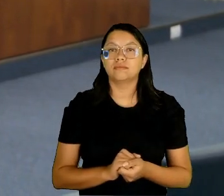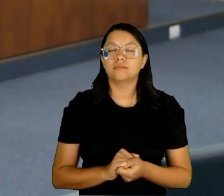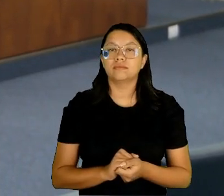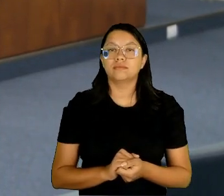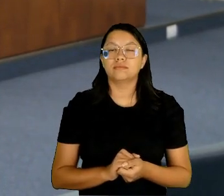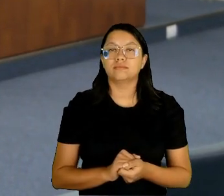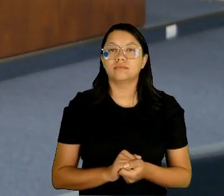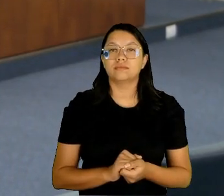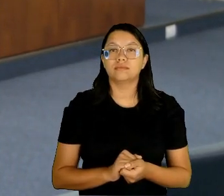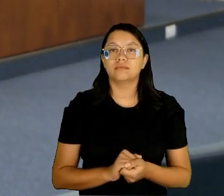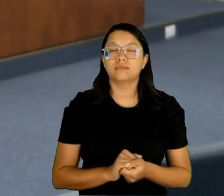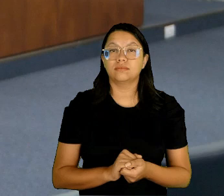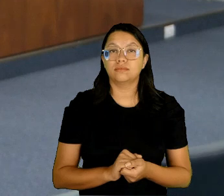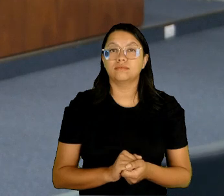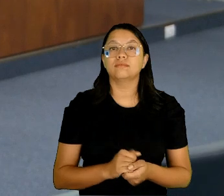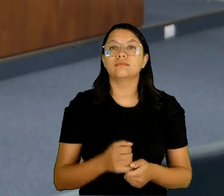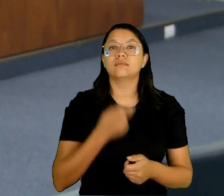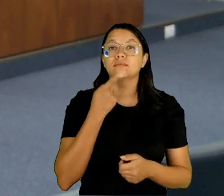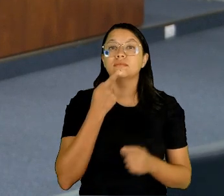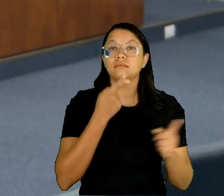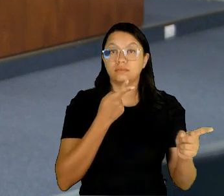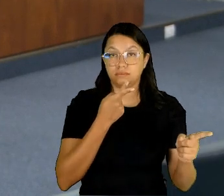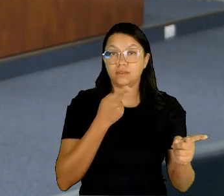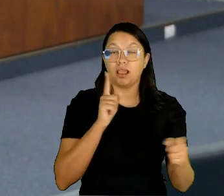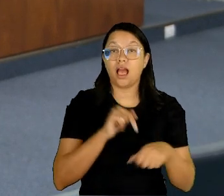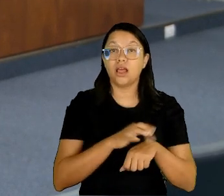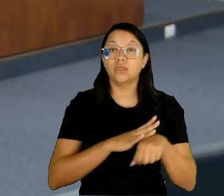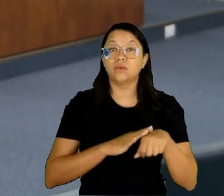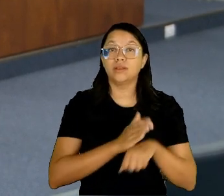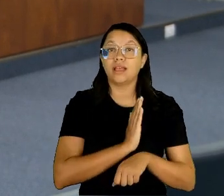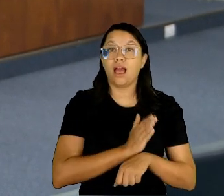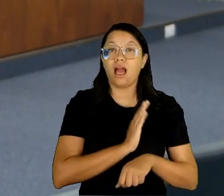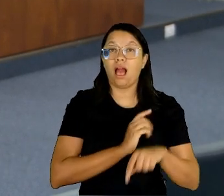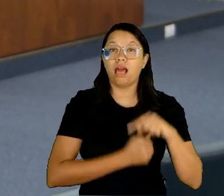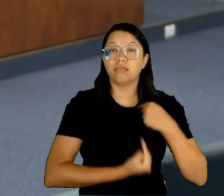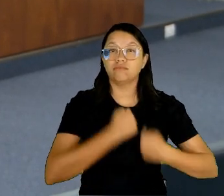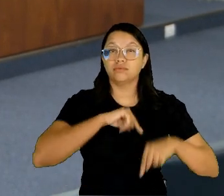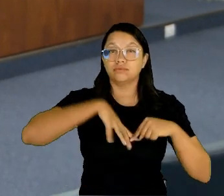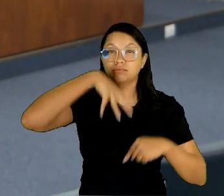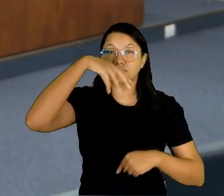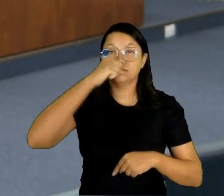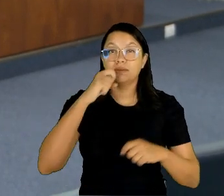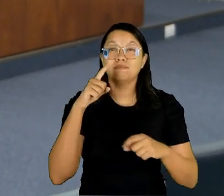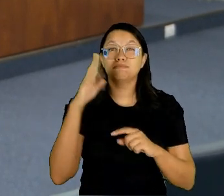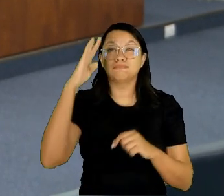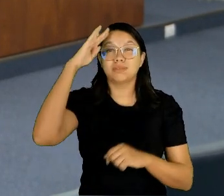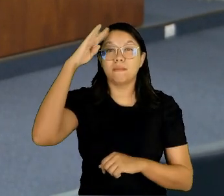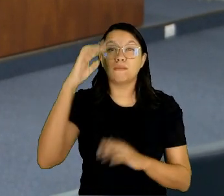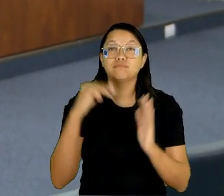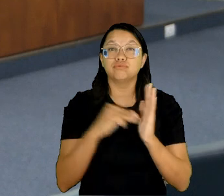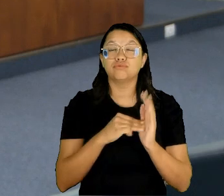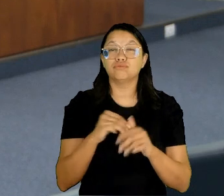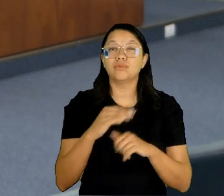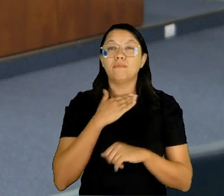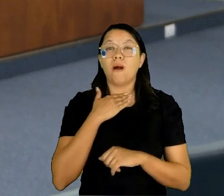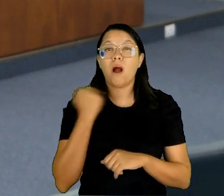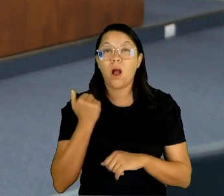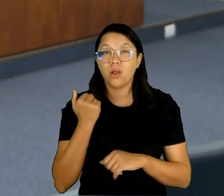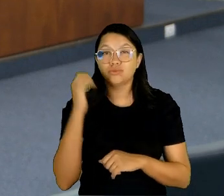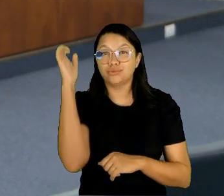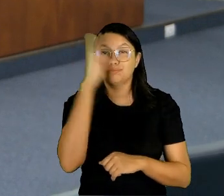que vocês tenham. Como a doutora Rodeli já falou, a doença cardiovascular é a principal causa de morte tanto no Brasil quanto